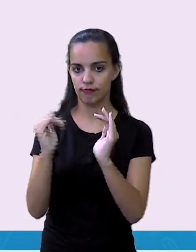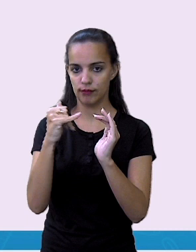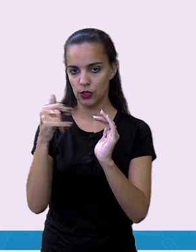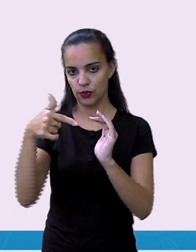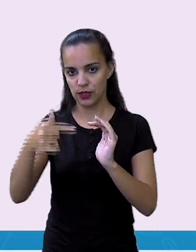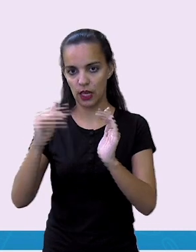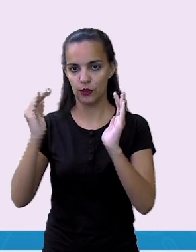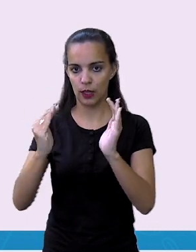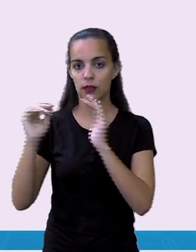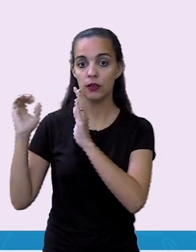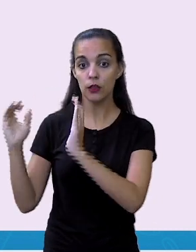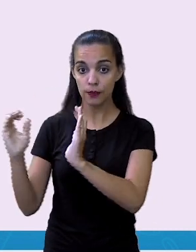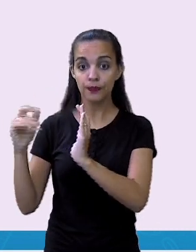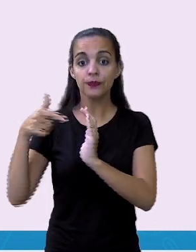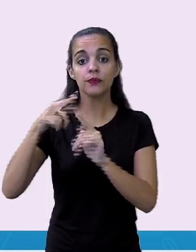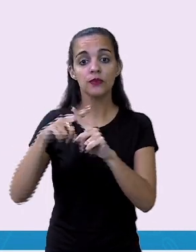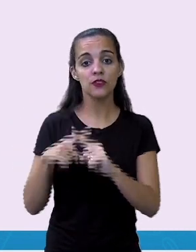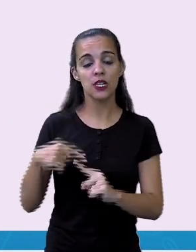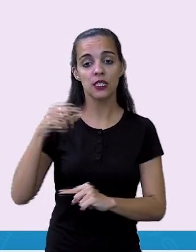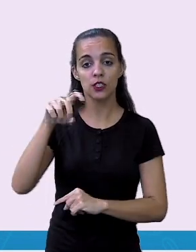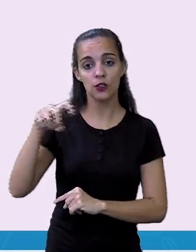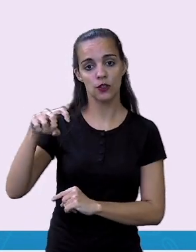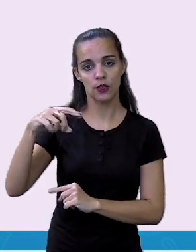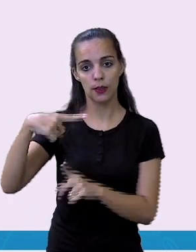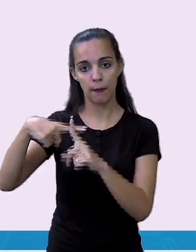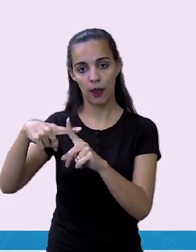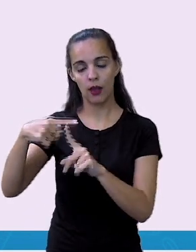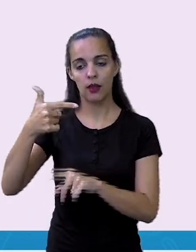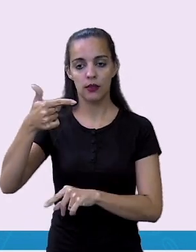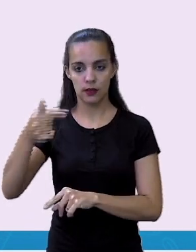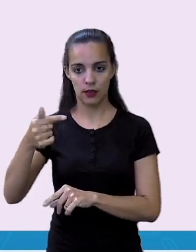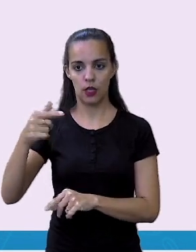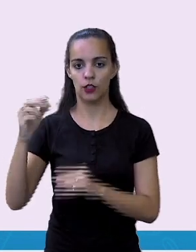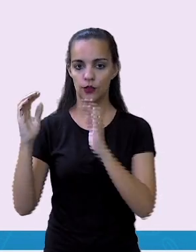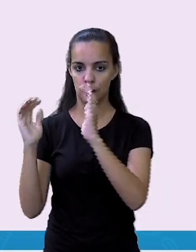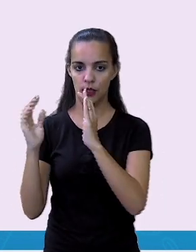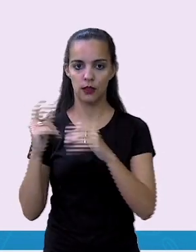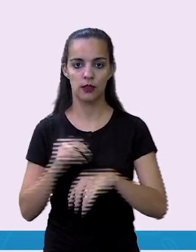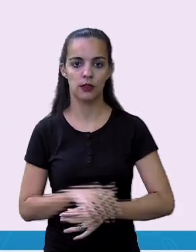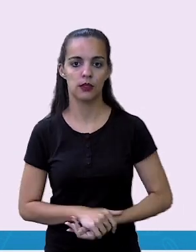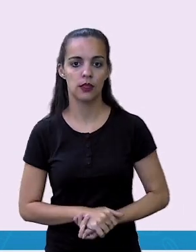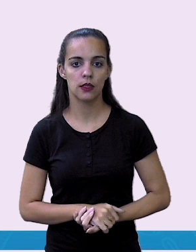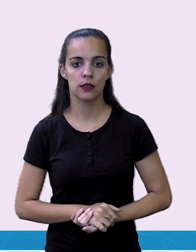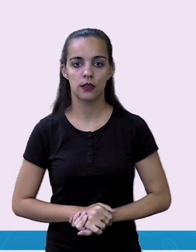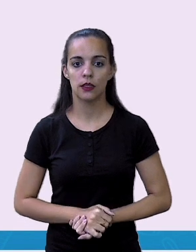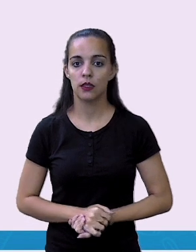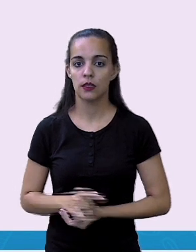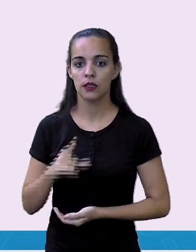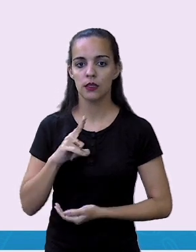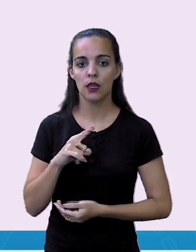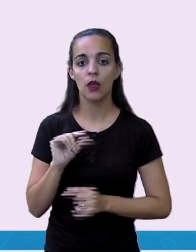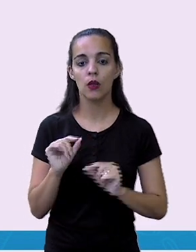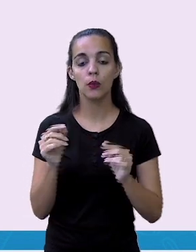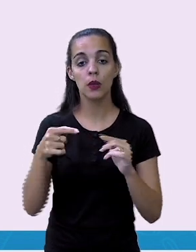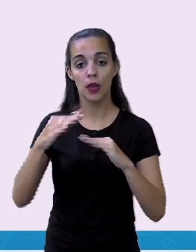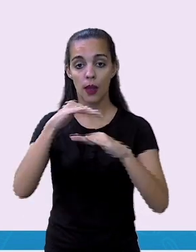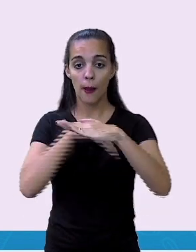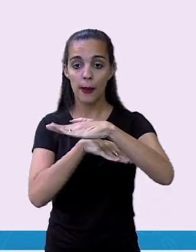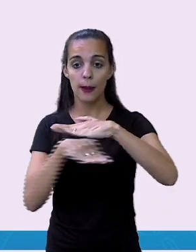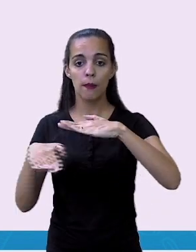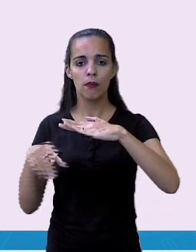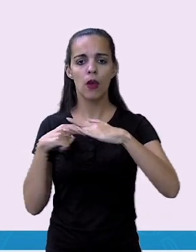mais 7. Dividido por, aqui eu tenho o trinômio, raiz quadrada de